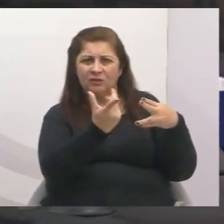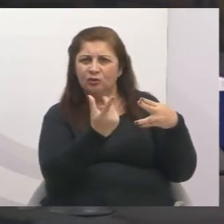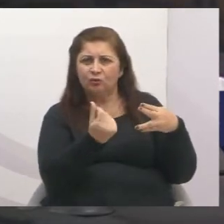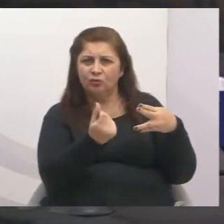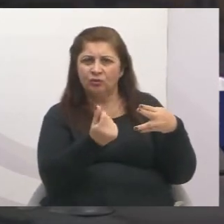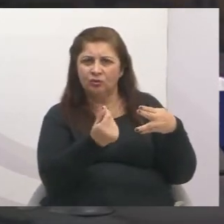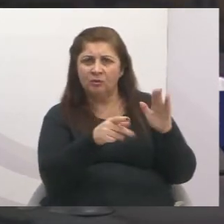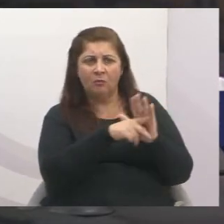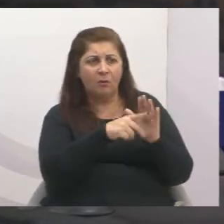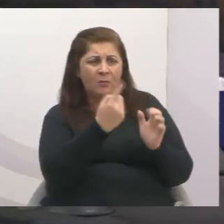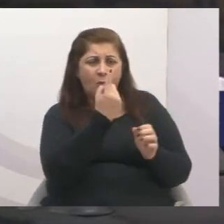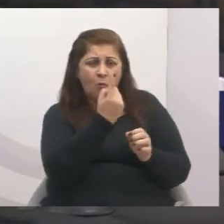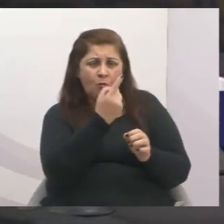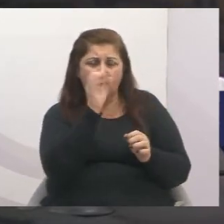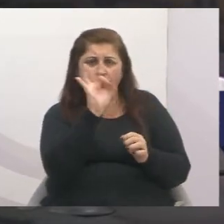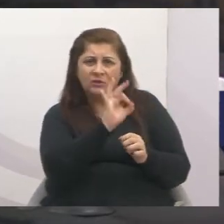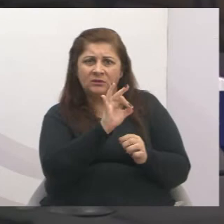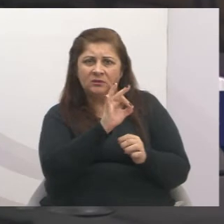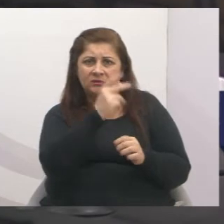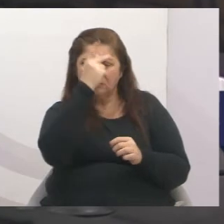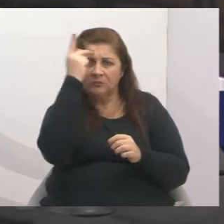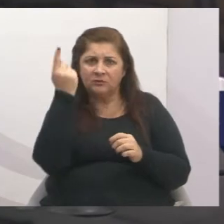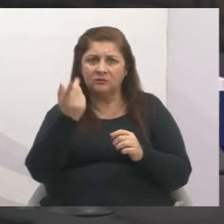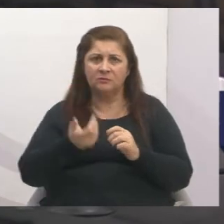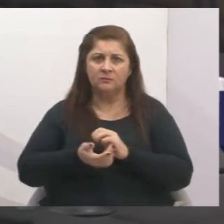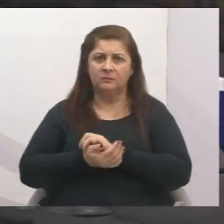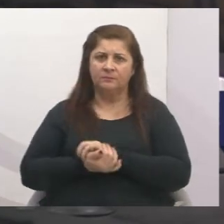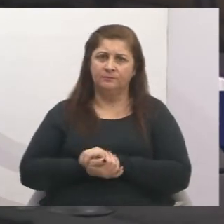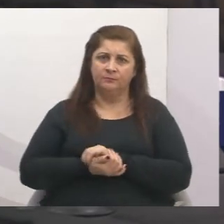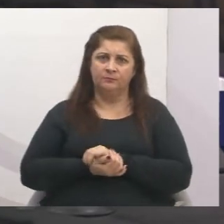a riqueza produzida no nosso país.